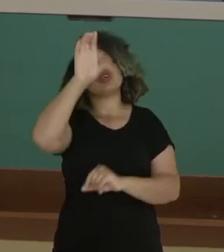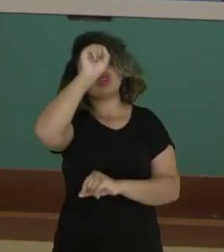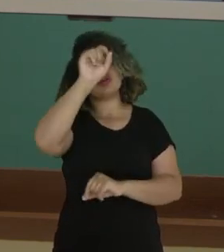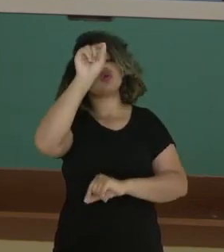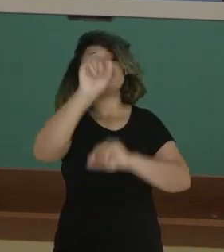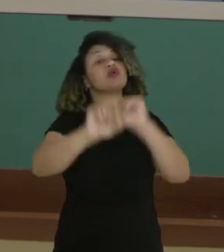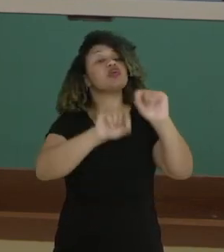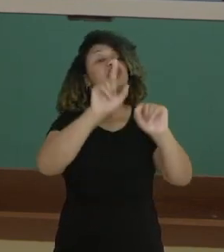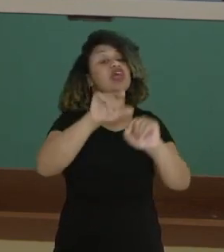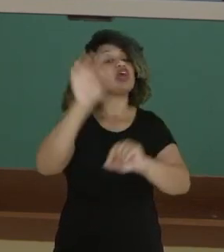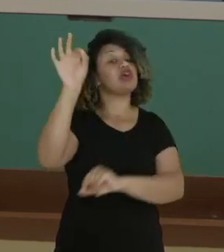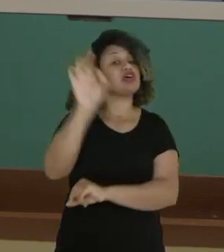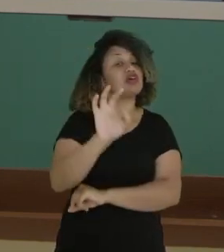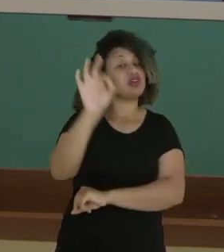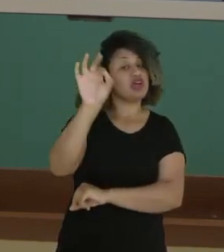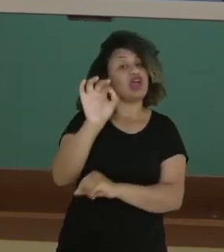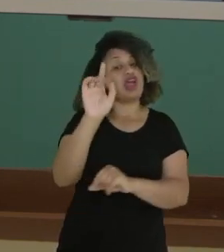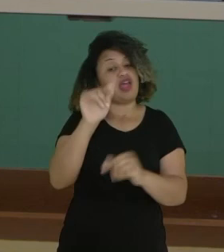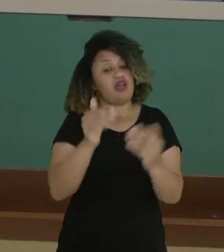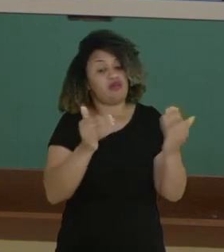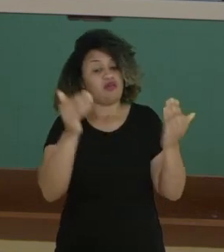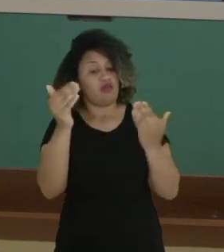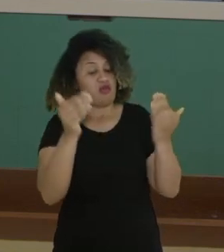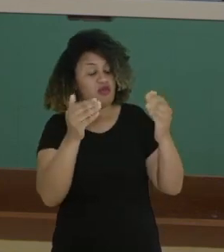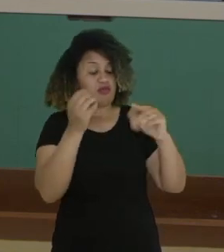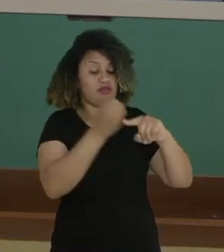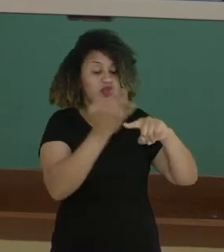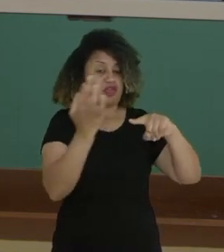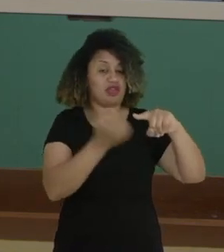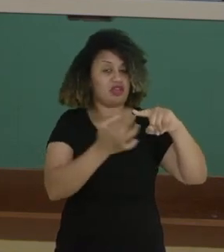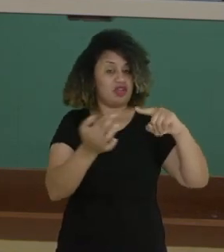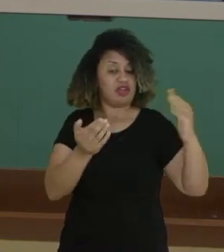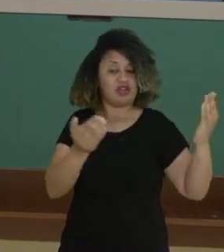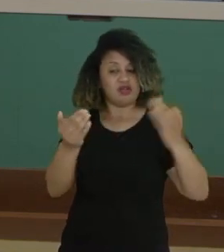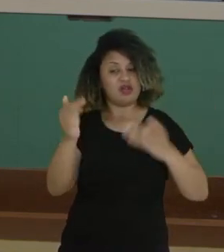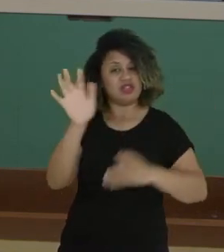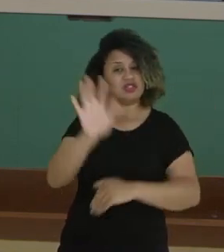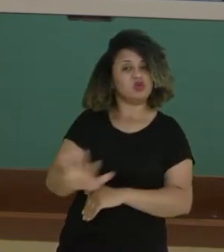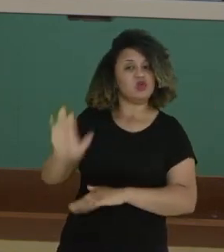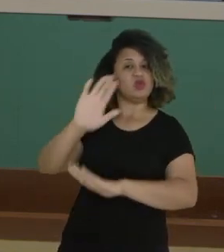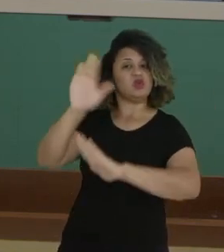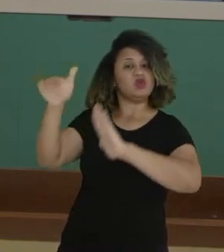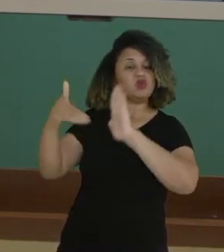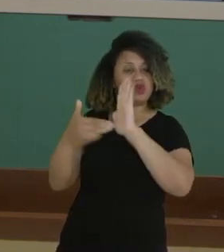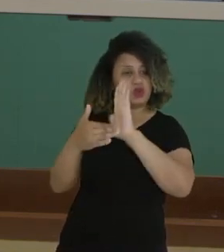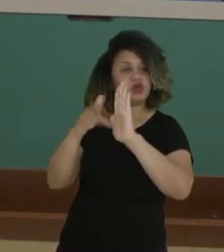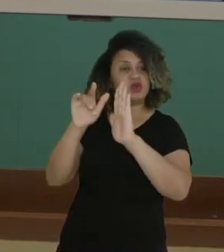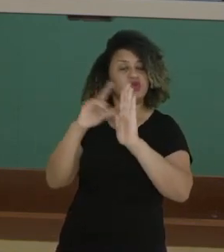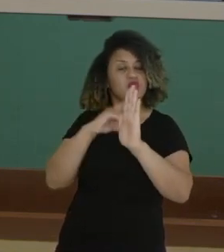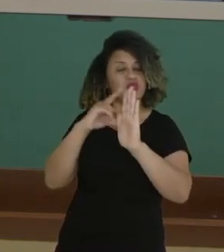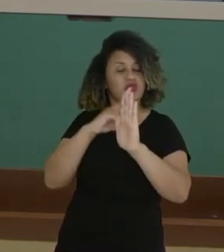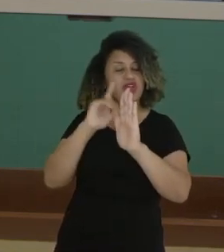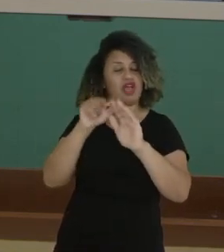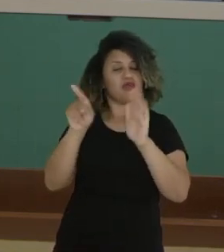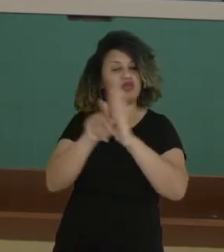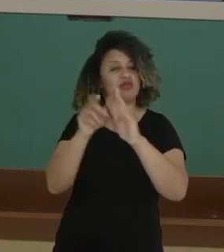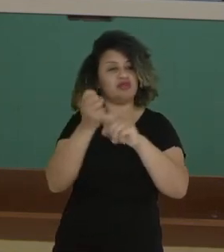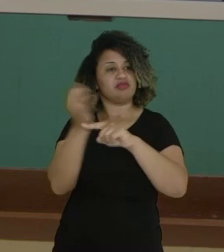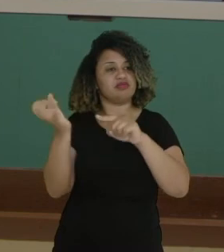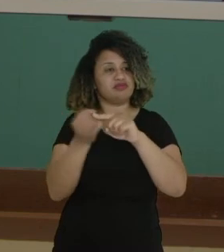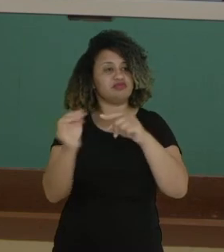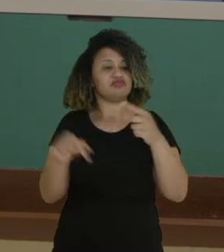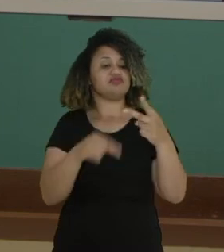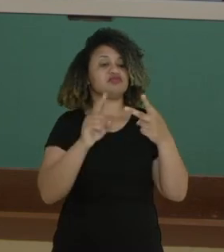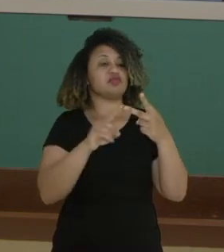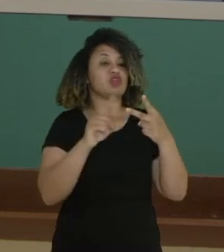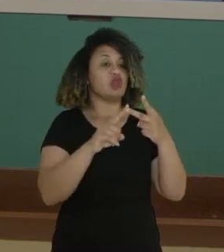é porcentagem? Uma comparação, uma comparação com o total, representada através da fração. Aplicação